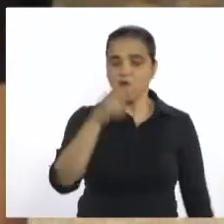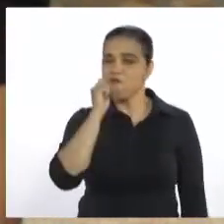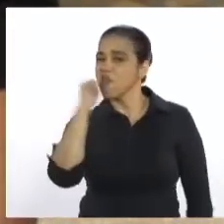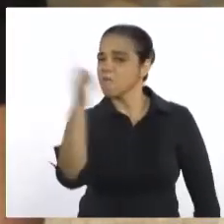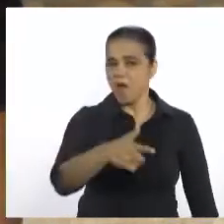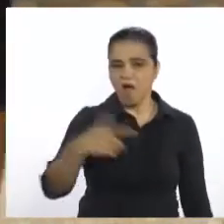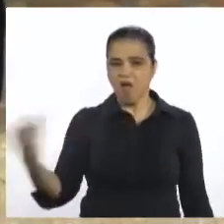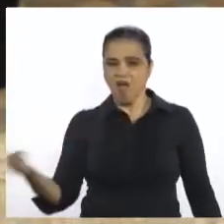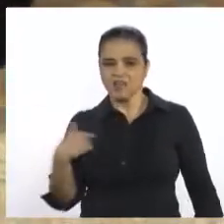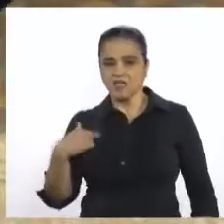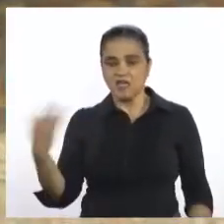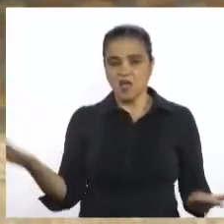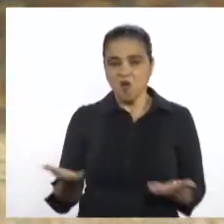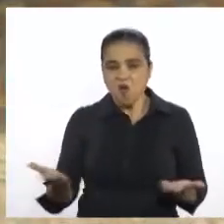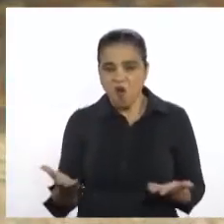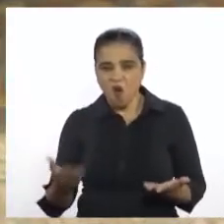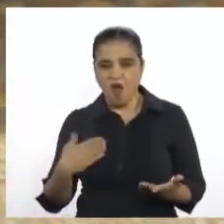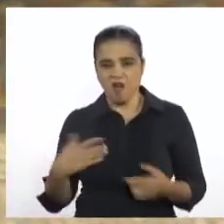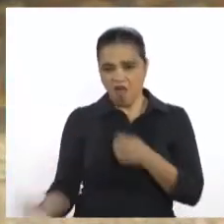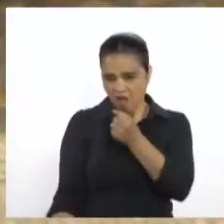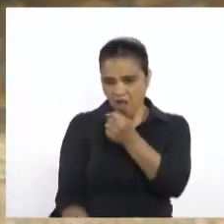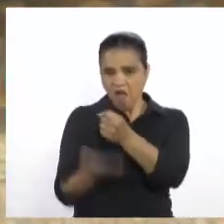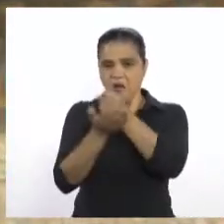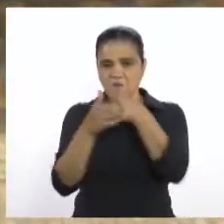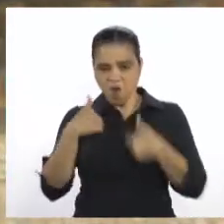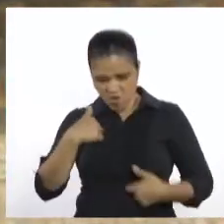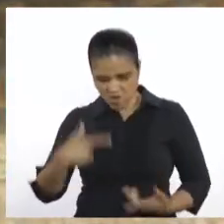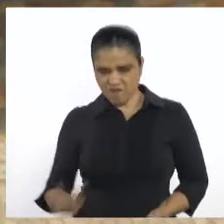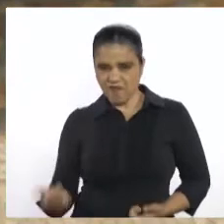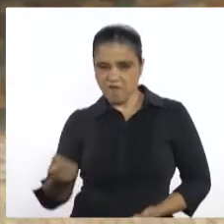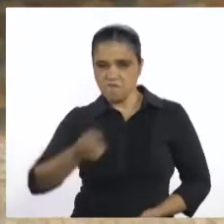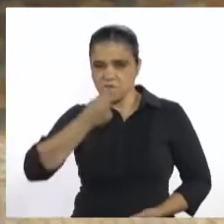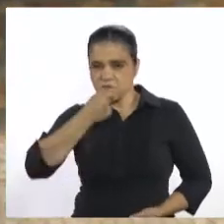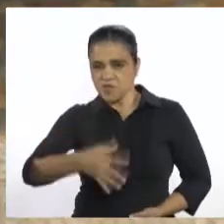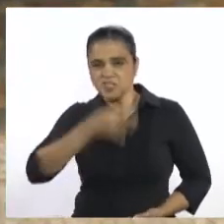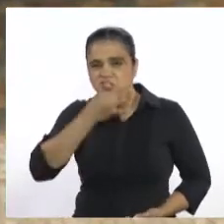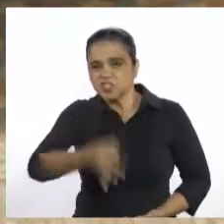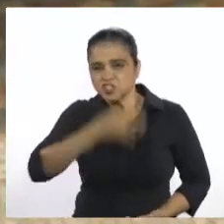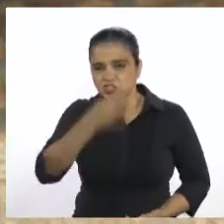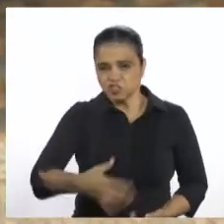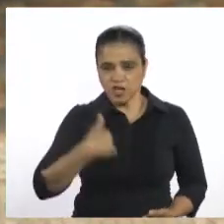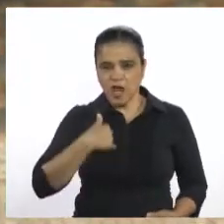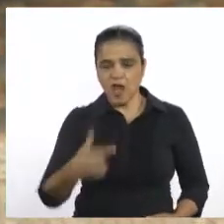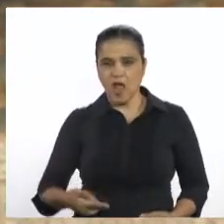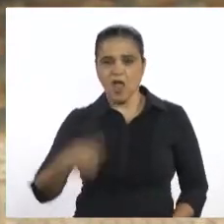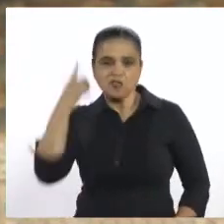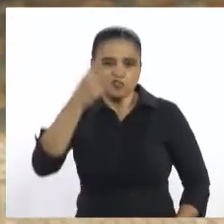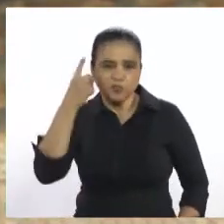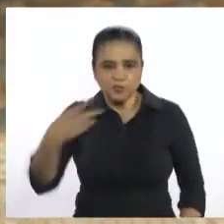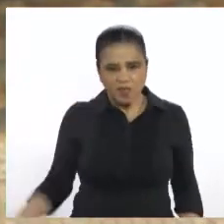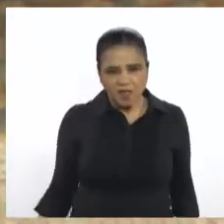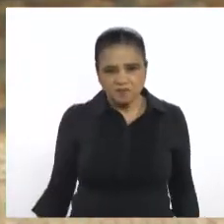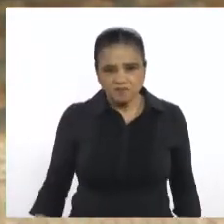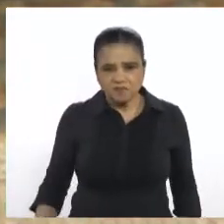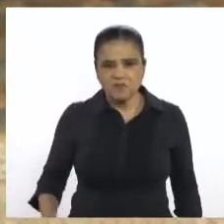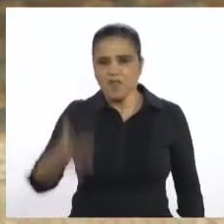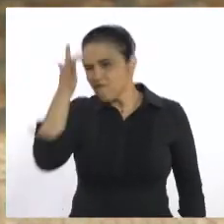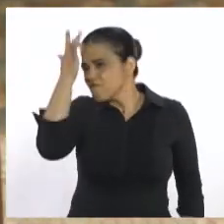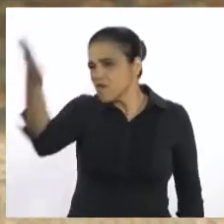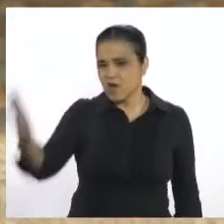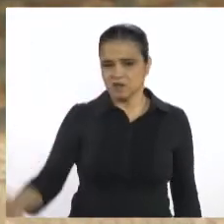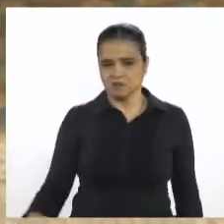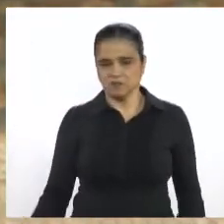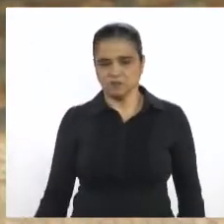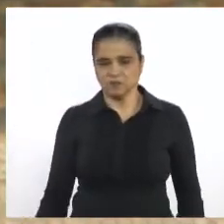e querer questionar o apoiamento que talvez muitos parlamentares dão, é muito fácil. Só que